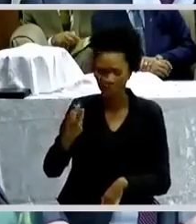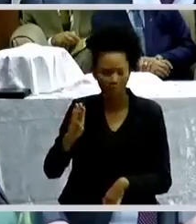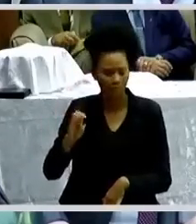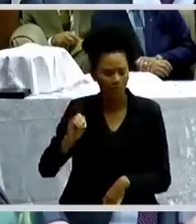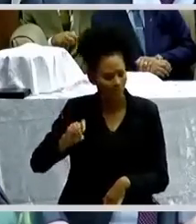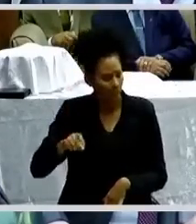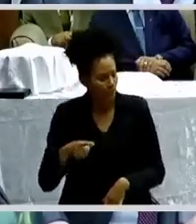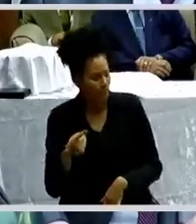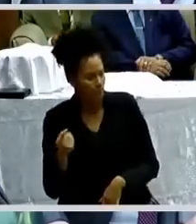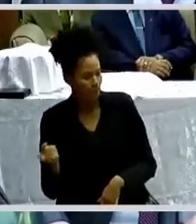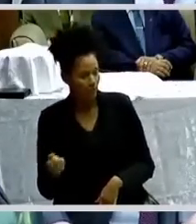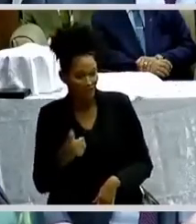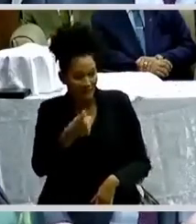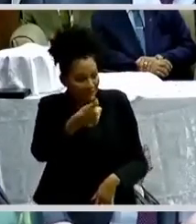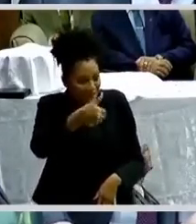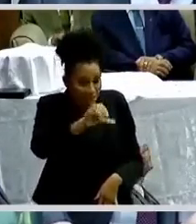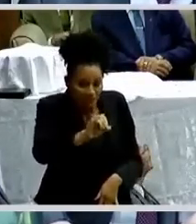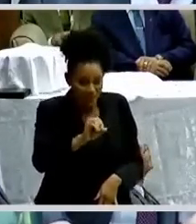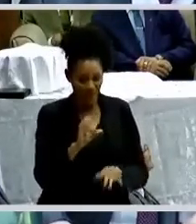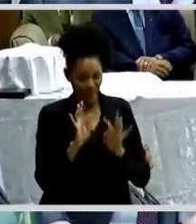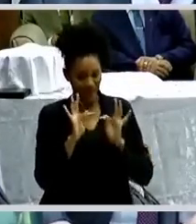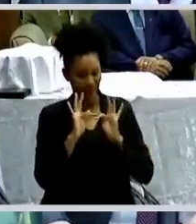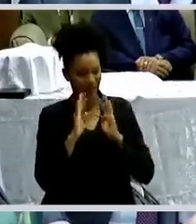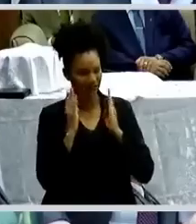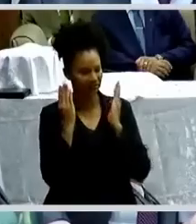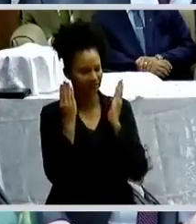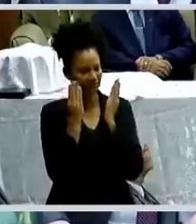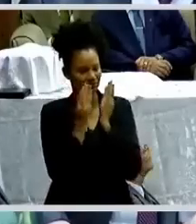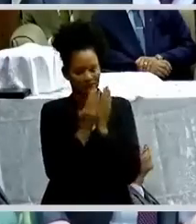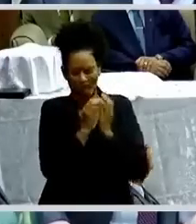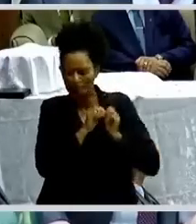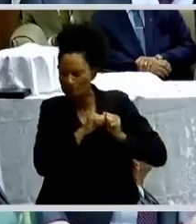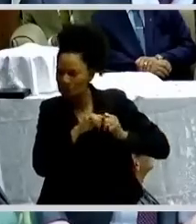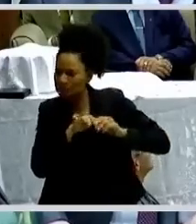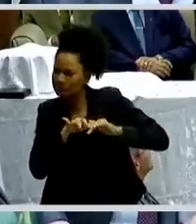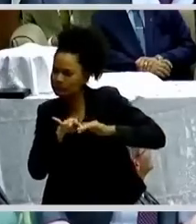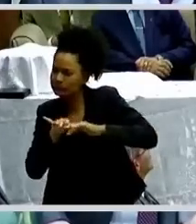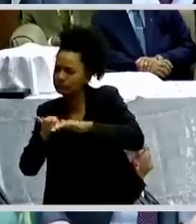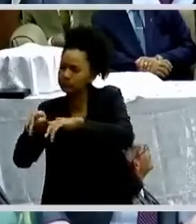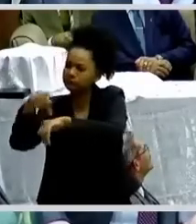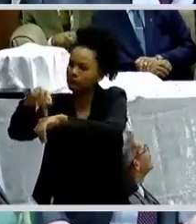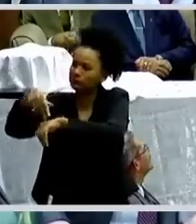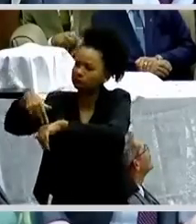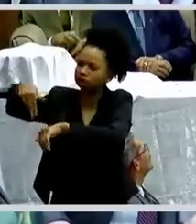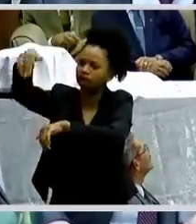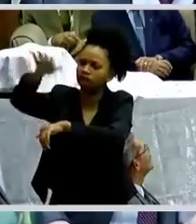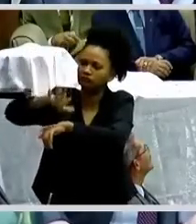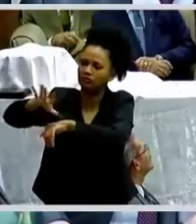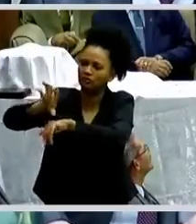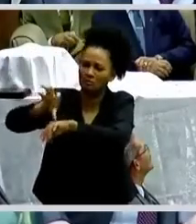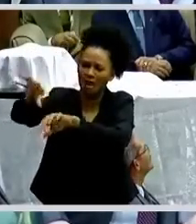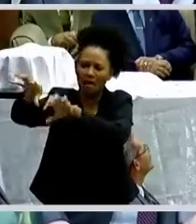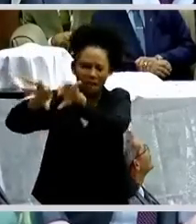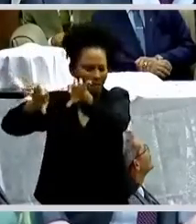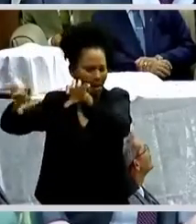E as 10 tribos partiram para o norte, se estabelecer lá.